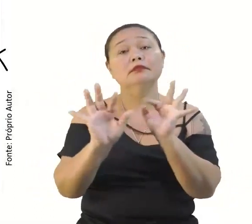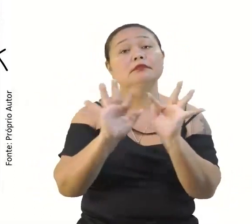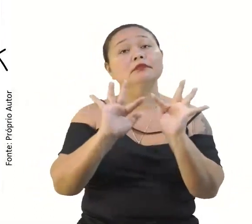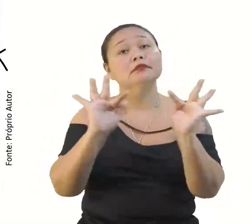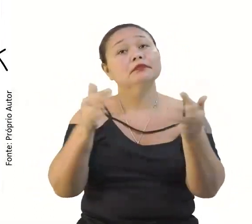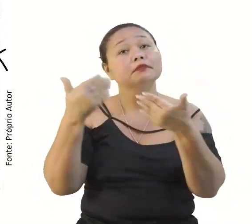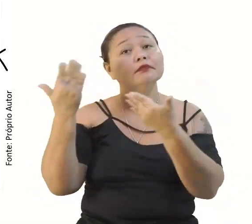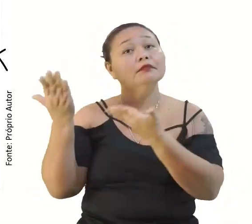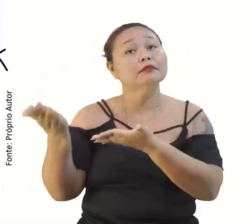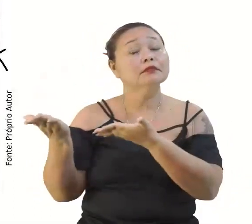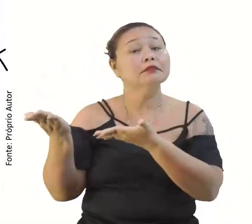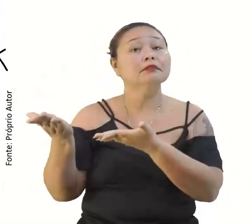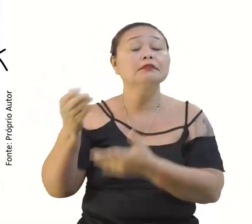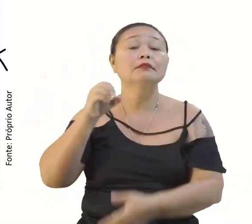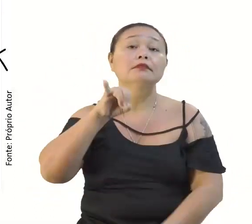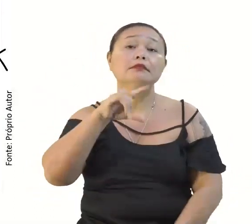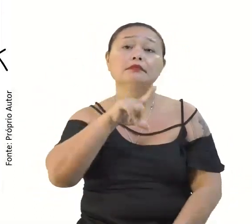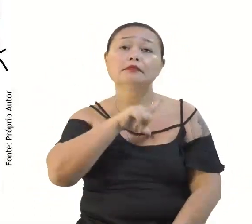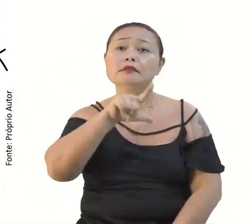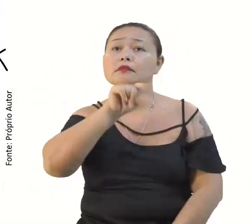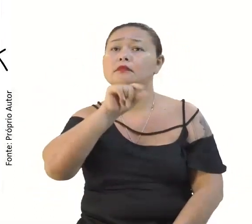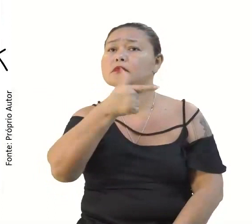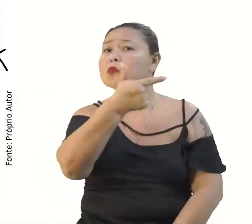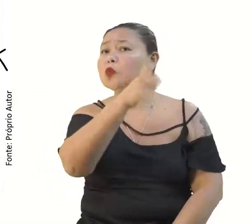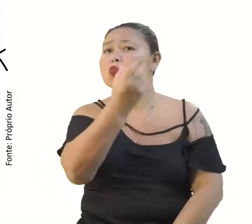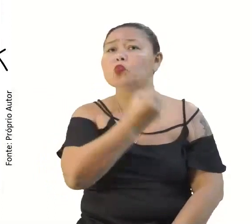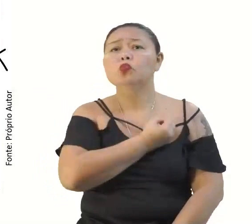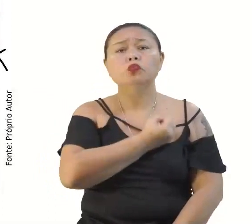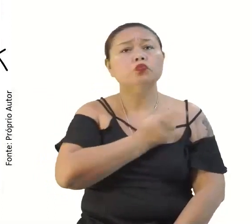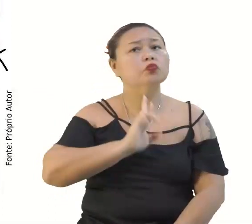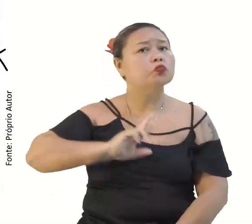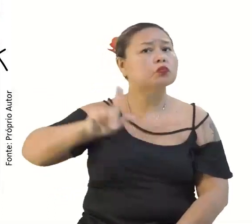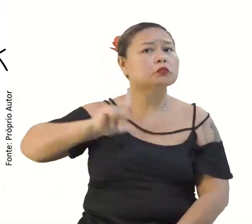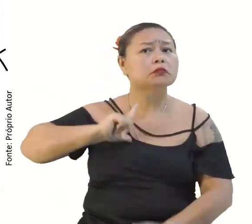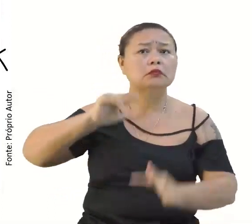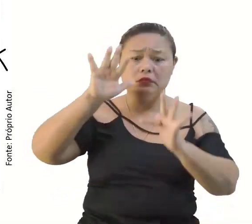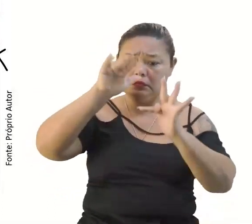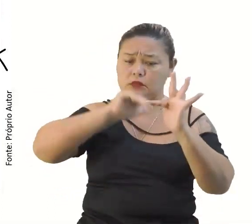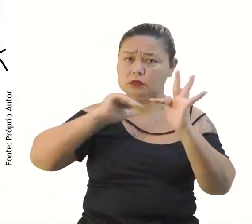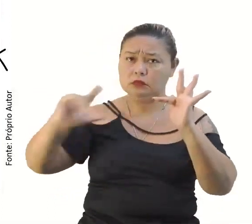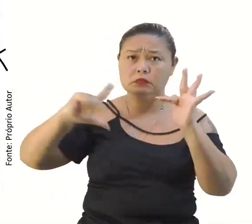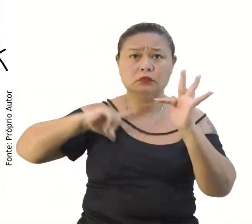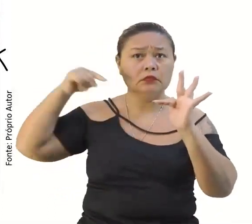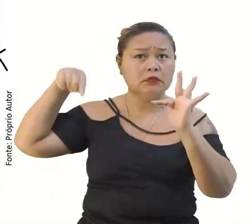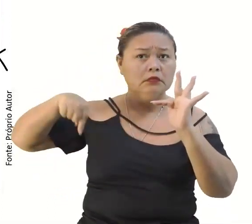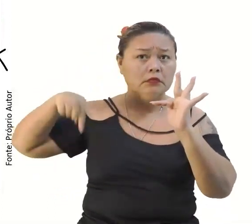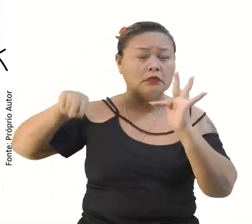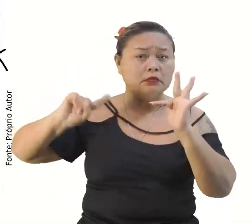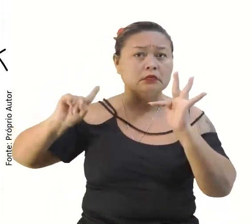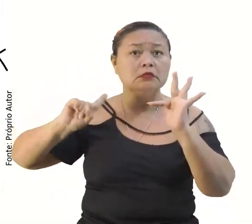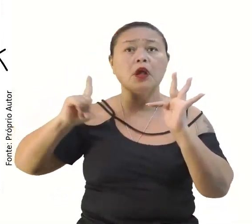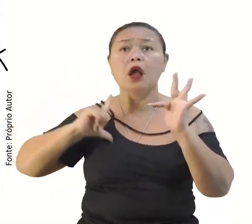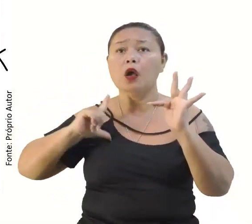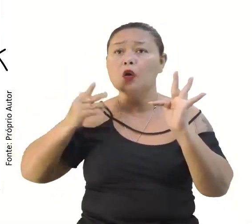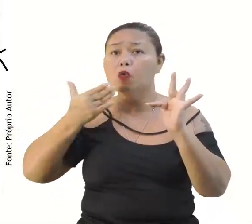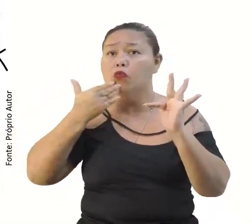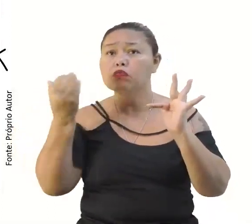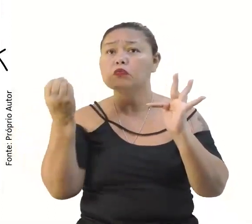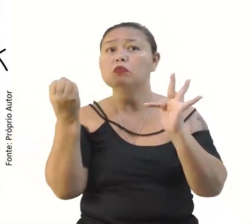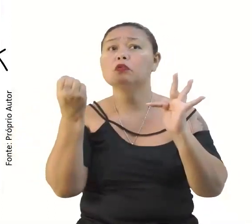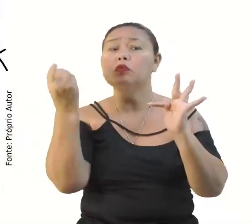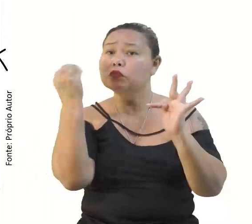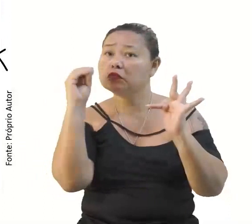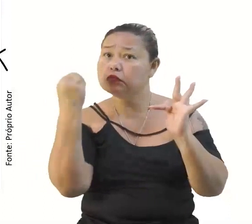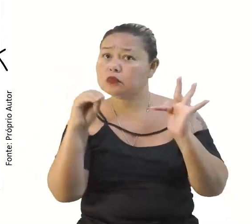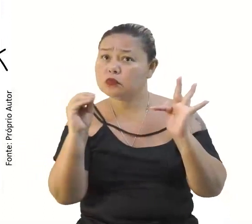assim. Se você escolher outros valores, vai dar um pouco diferente o gráfico, né? Aqui, quando não está determinado já os valores de x,